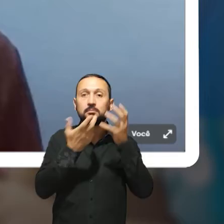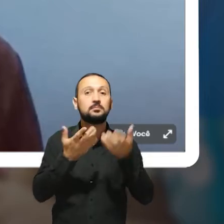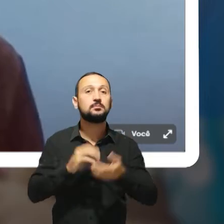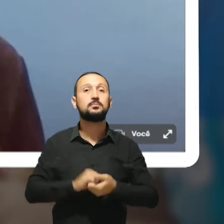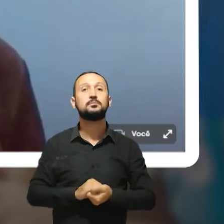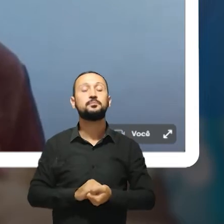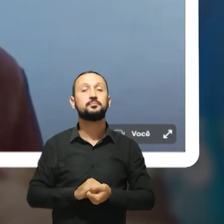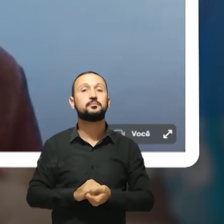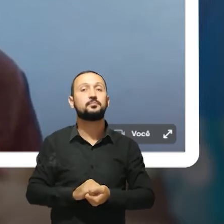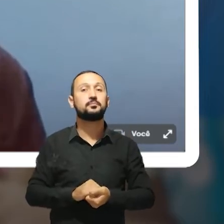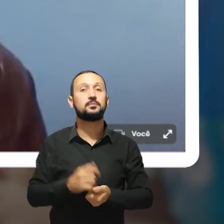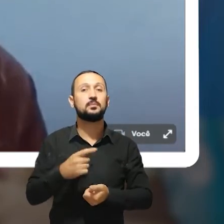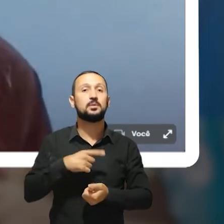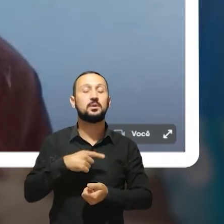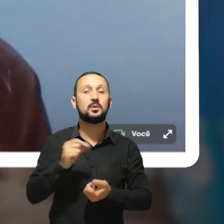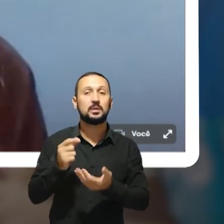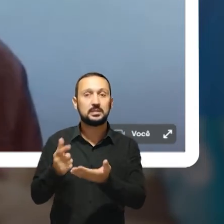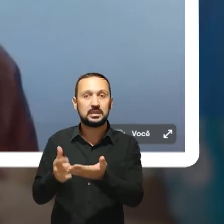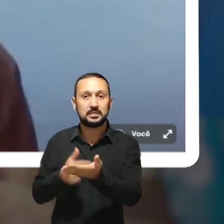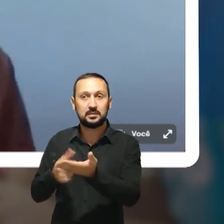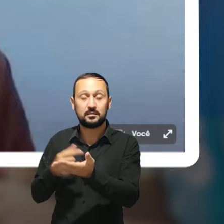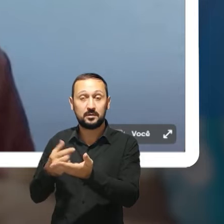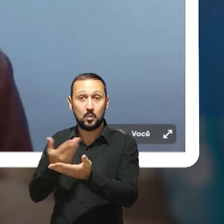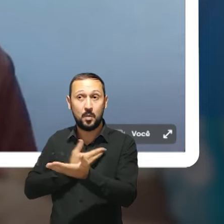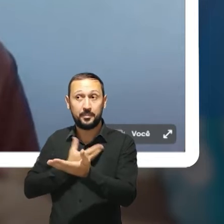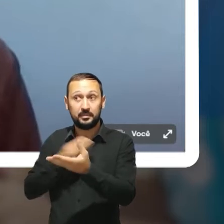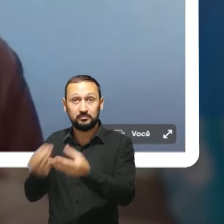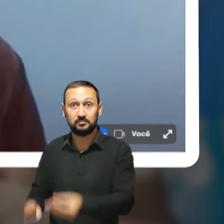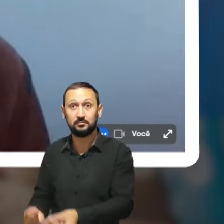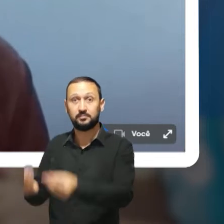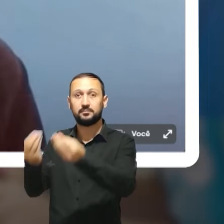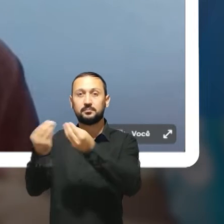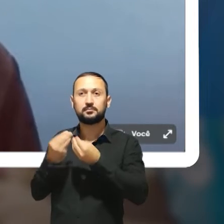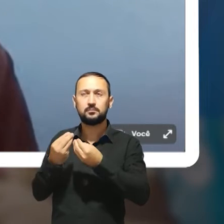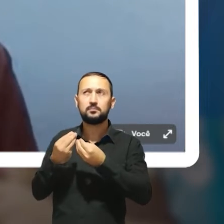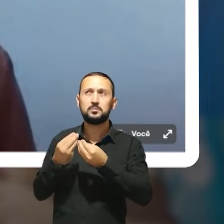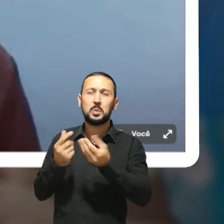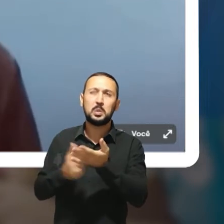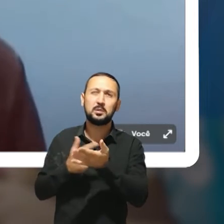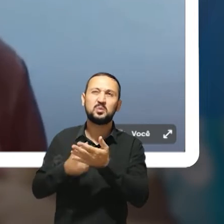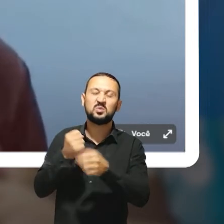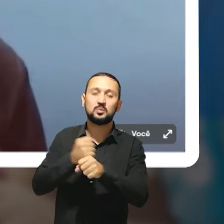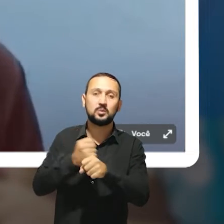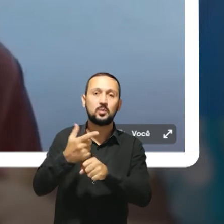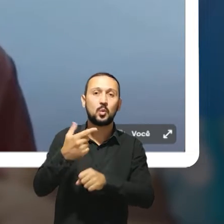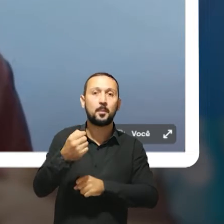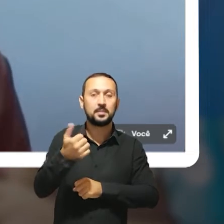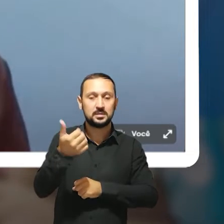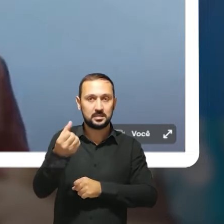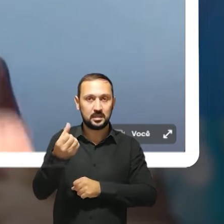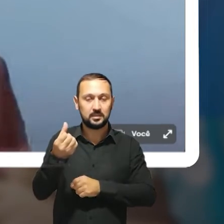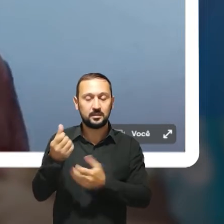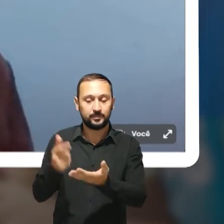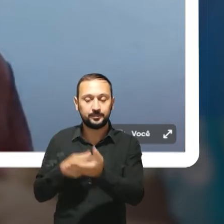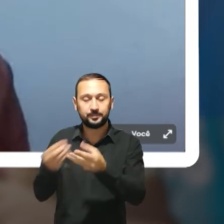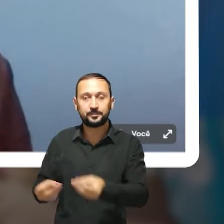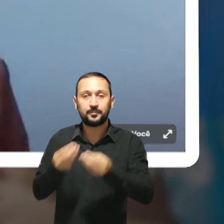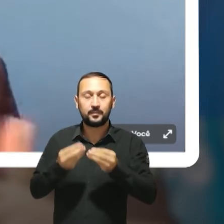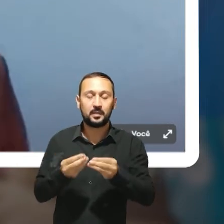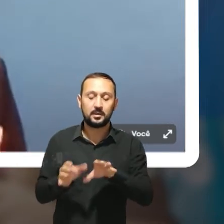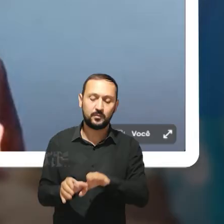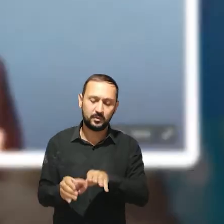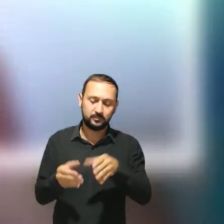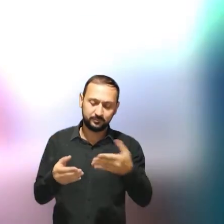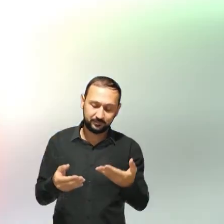tinha. Eu ganhei esse livro da jornalista Rose Rodrigues, em 2016, né? E quando ela me deu o livro, que